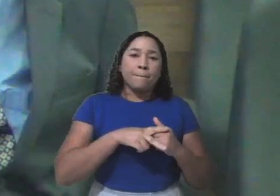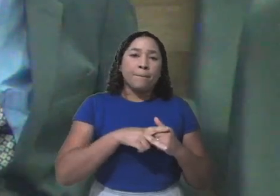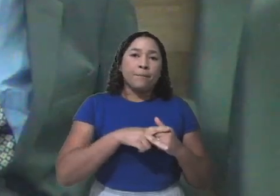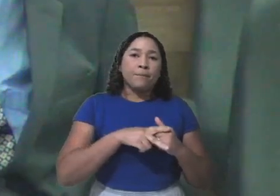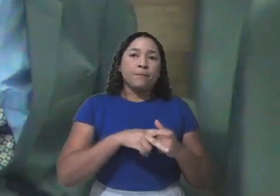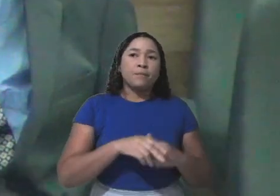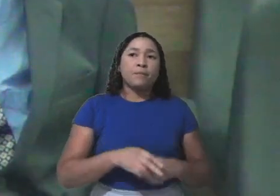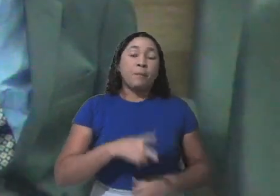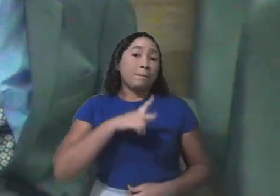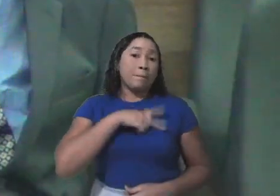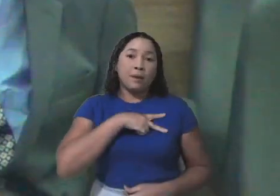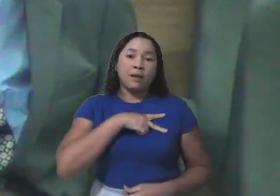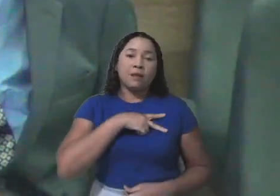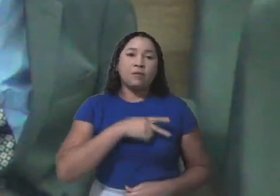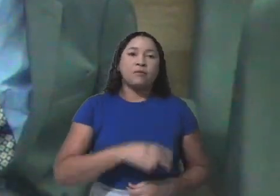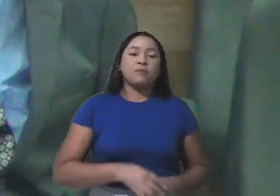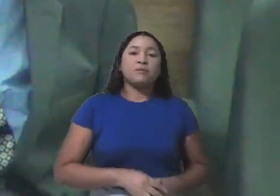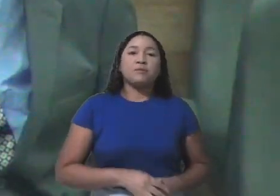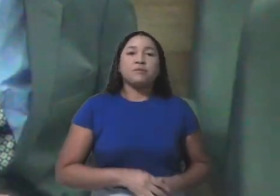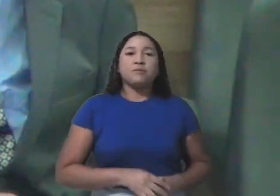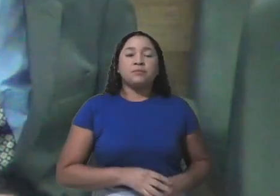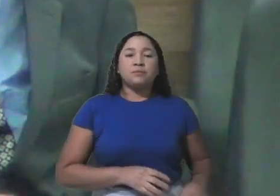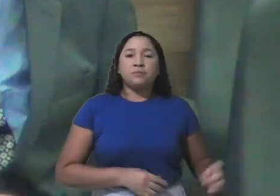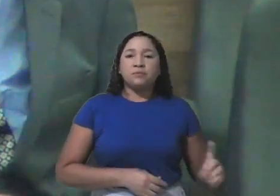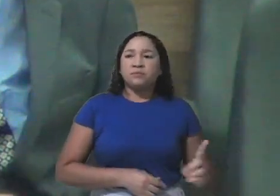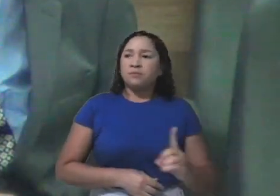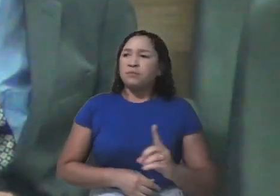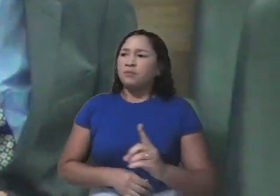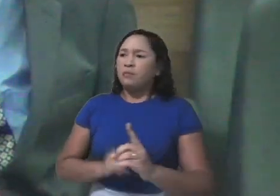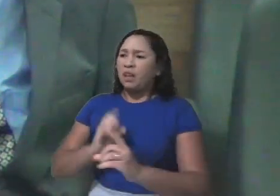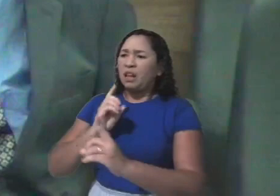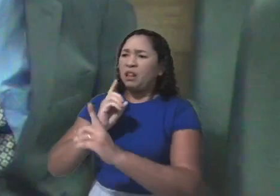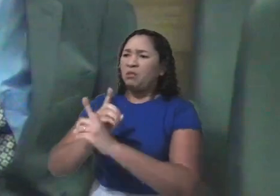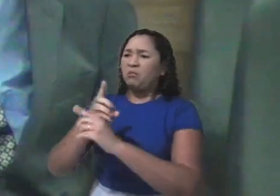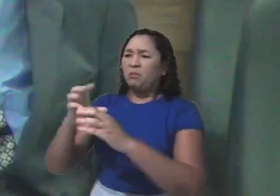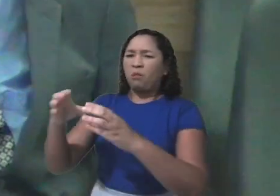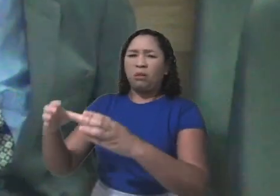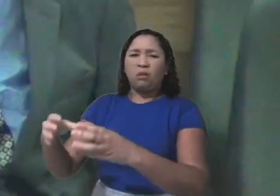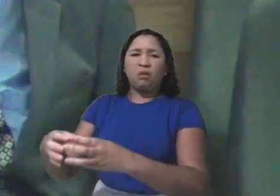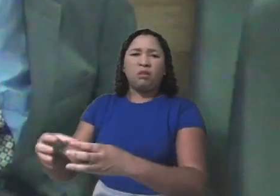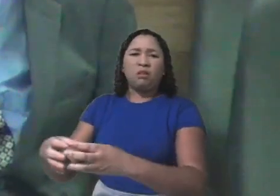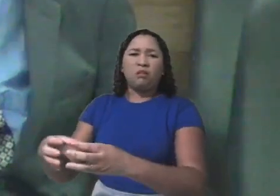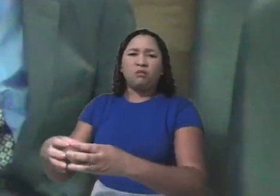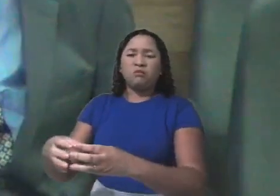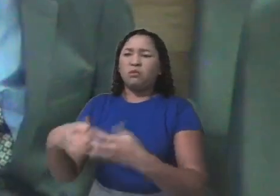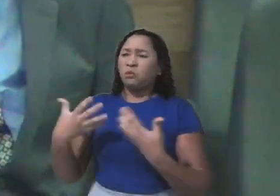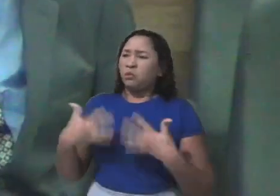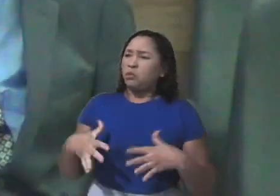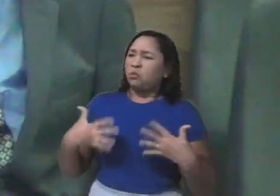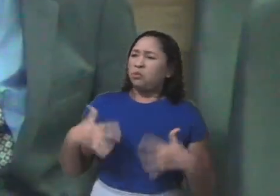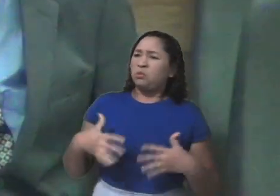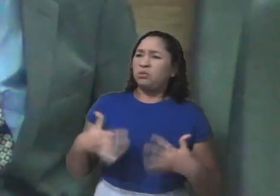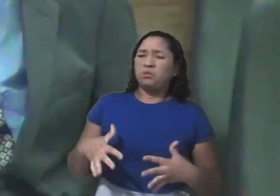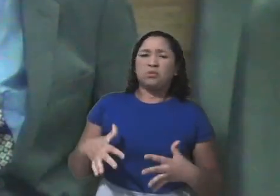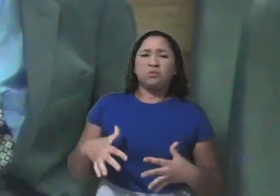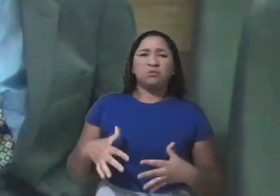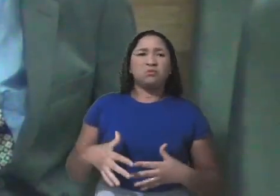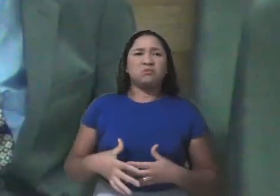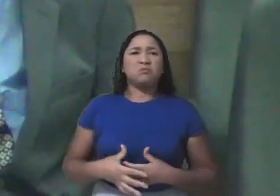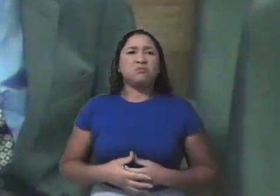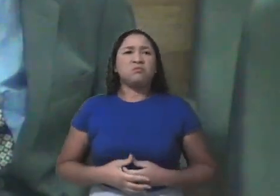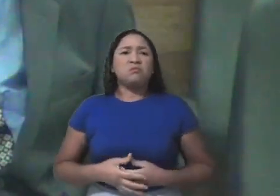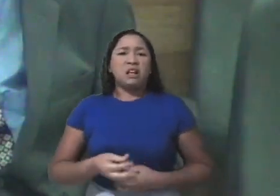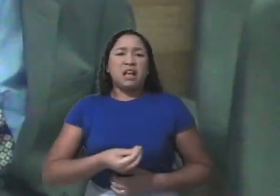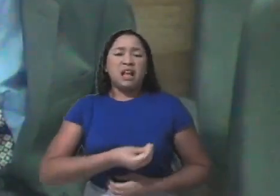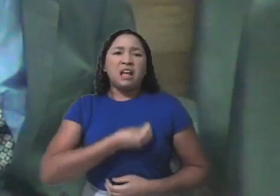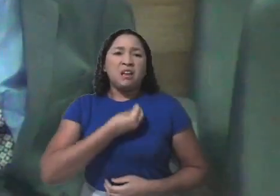gnosticistas. Dentre outros problemas, eles negavam a simultânea, a natureza simultânea,